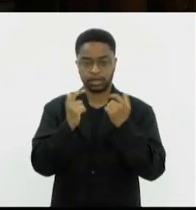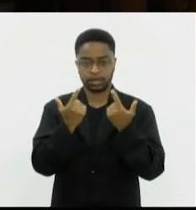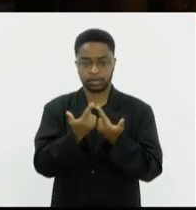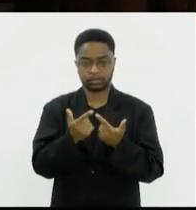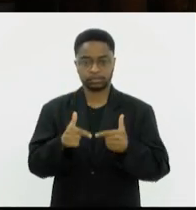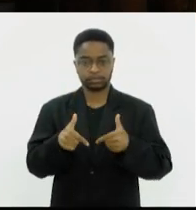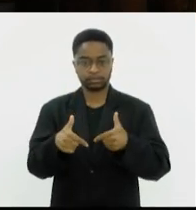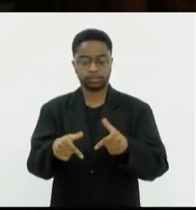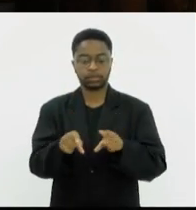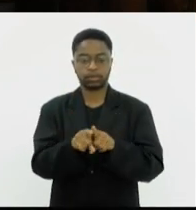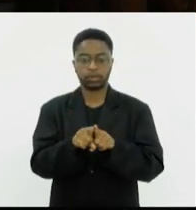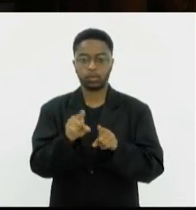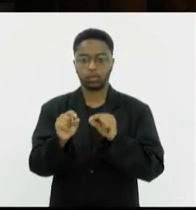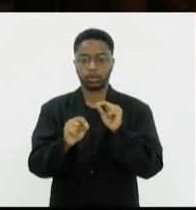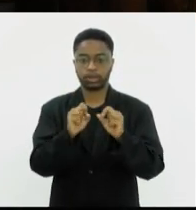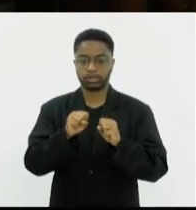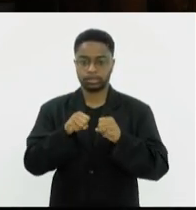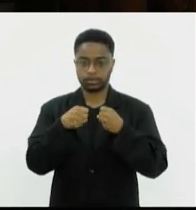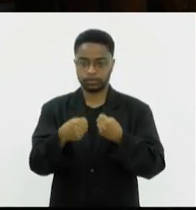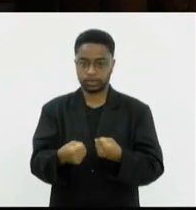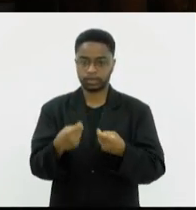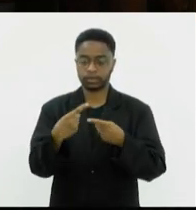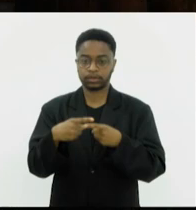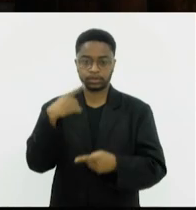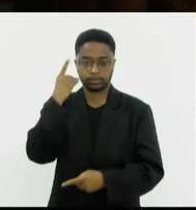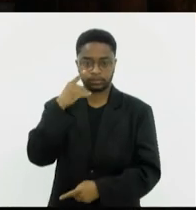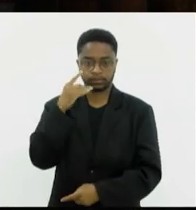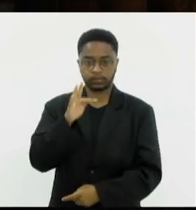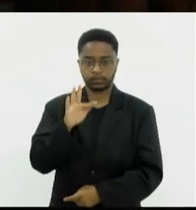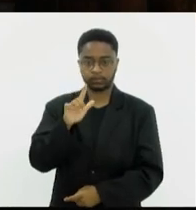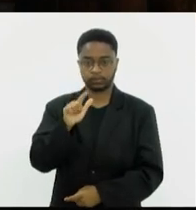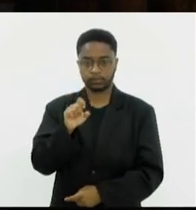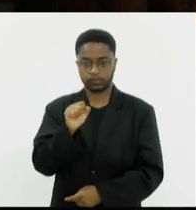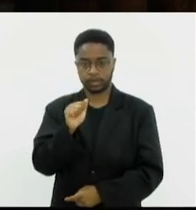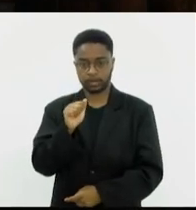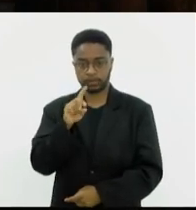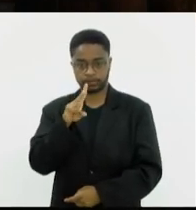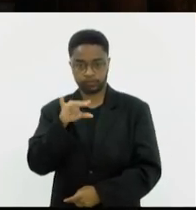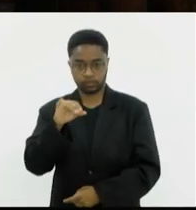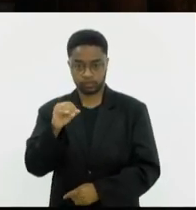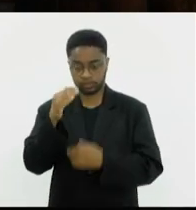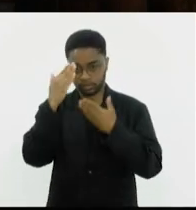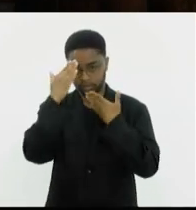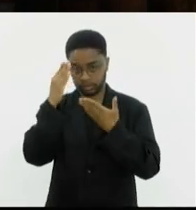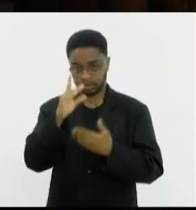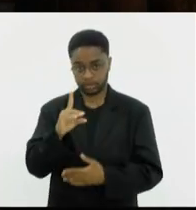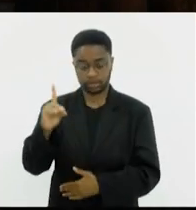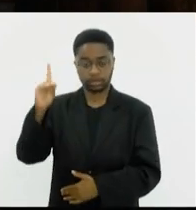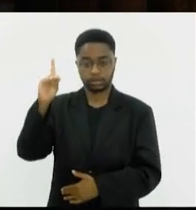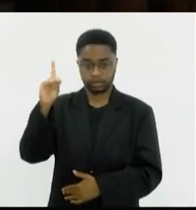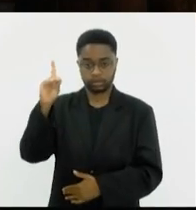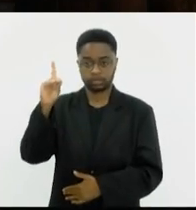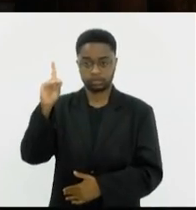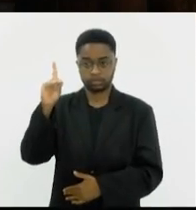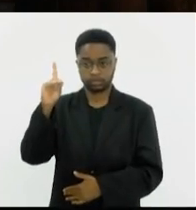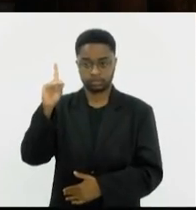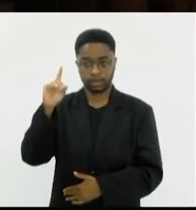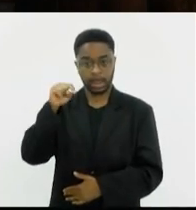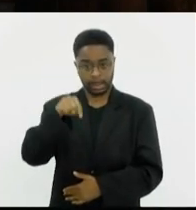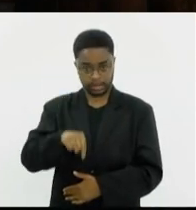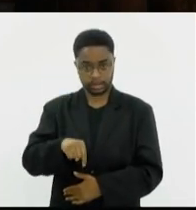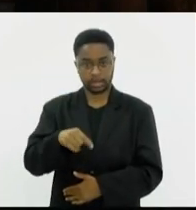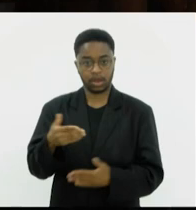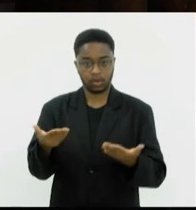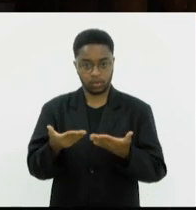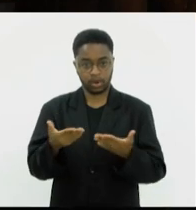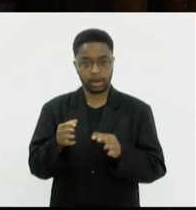eles defendem. Porque o deputado Flávio Serafini, que graças a Deus está aqui assistindo, ainda bem